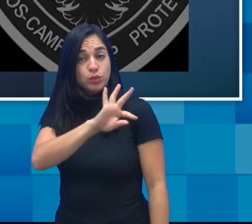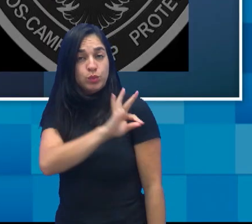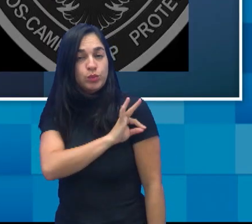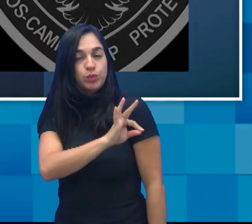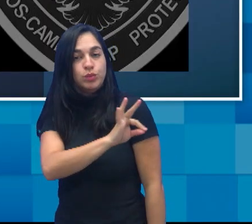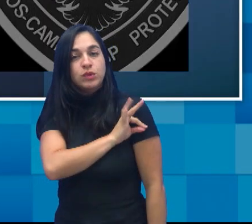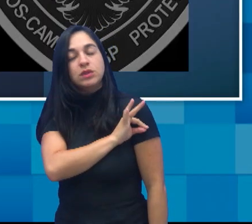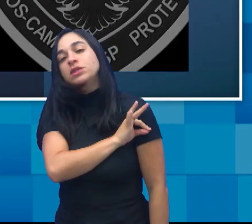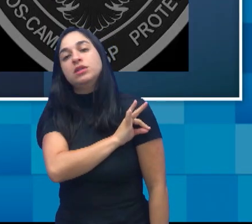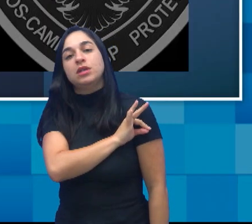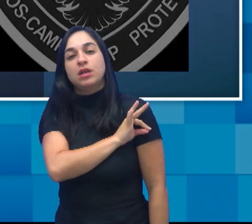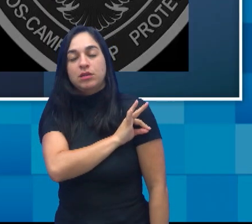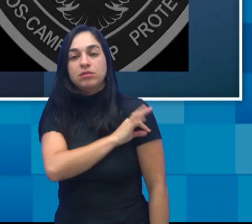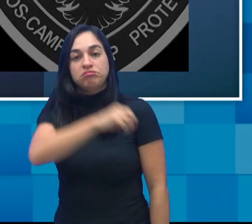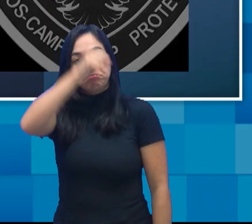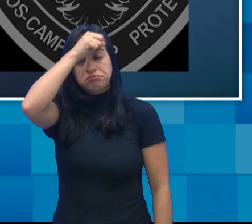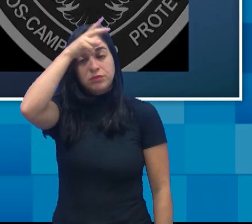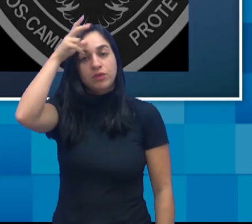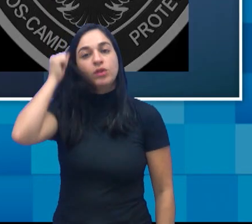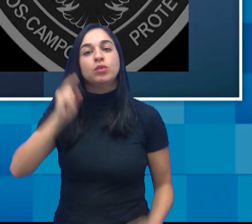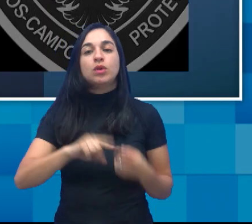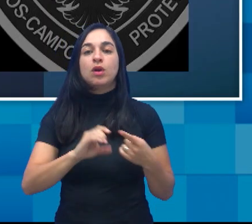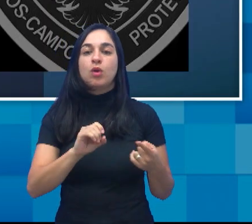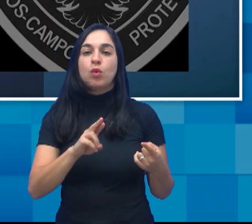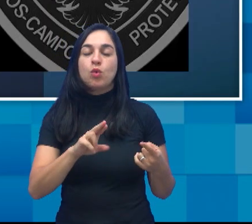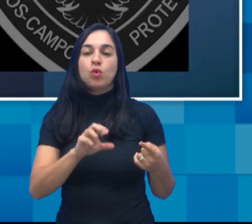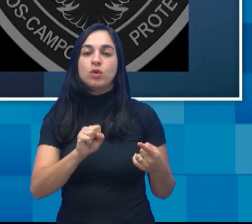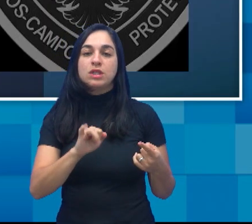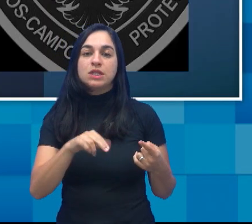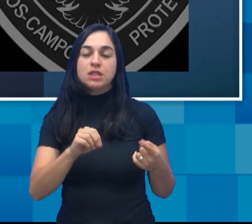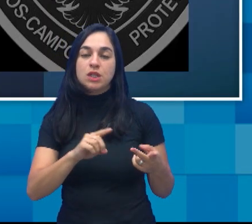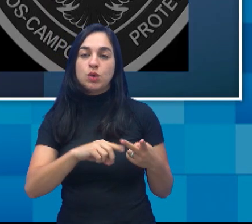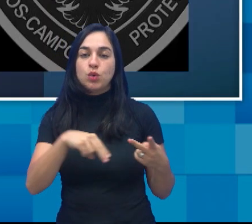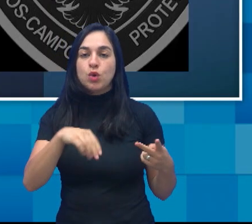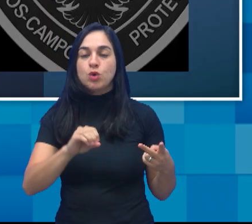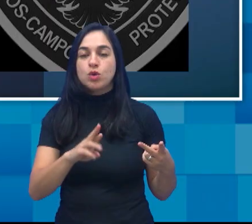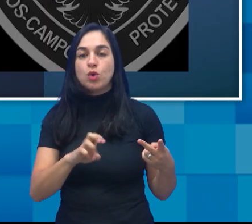municipais Cursino e Nóbrega atuaram de